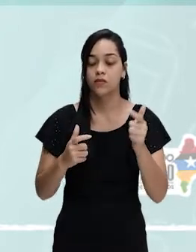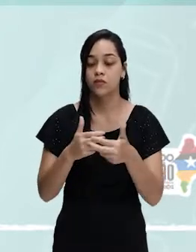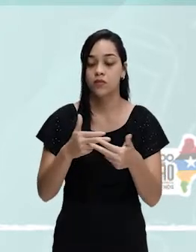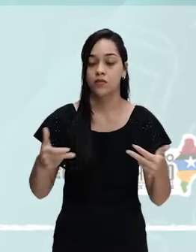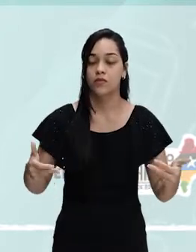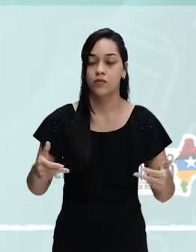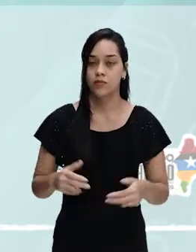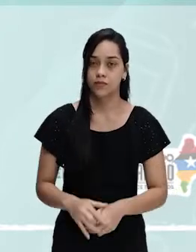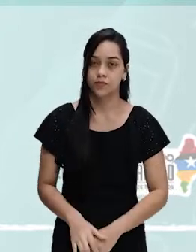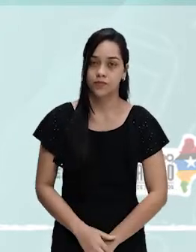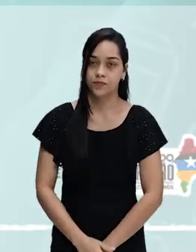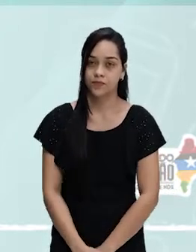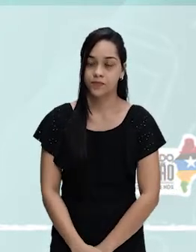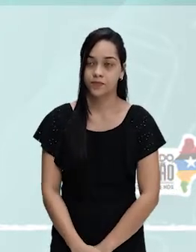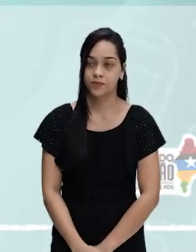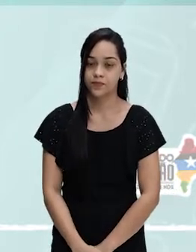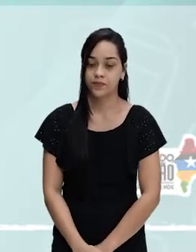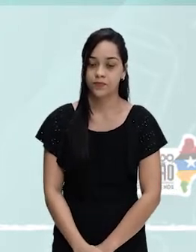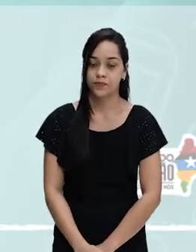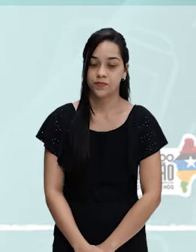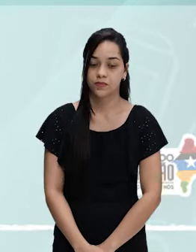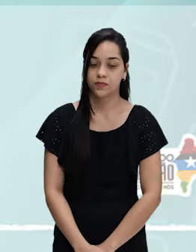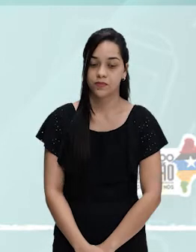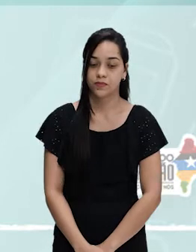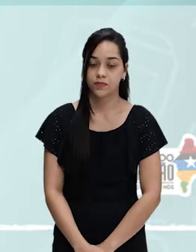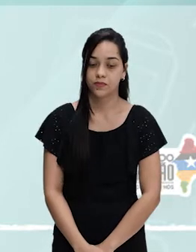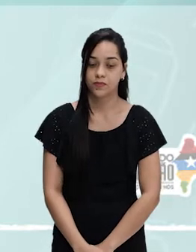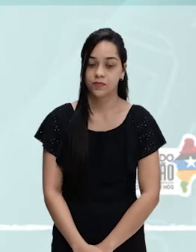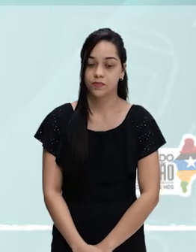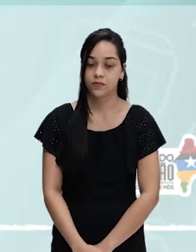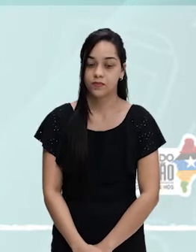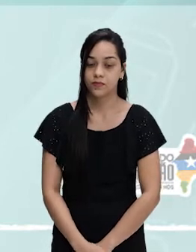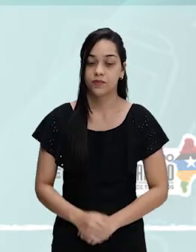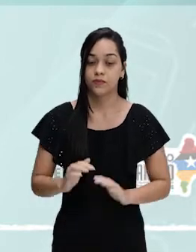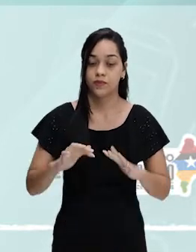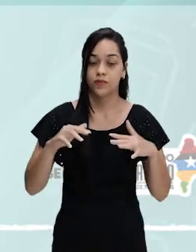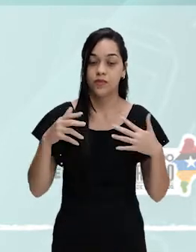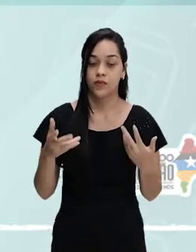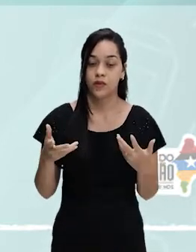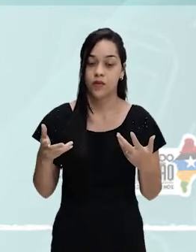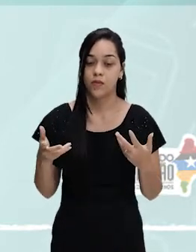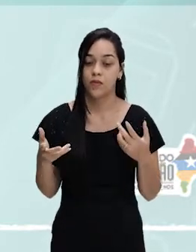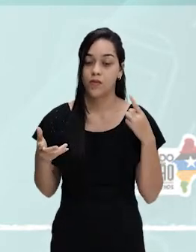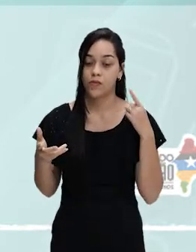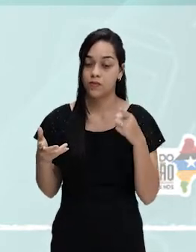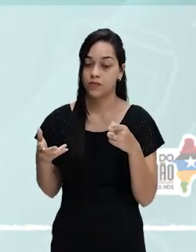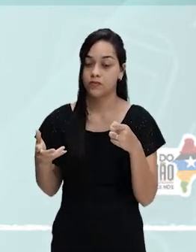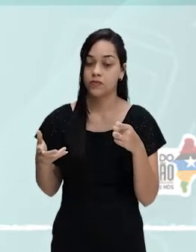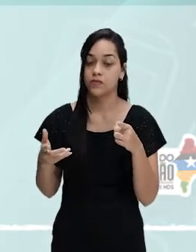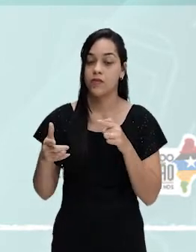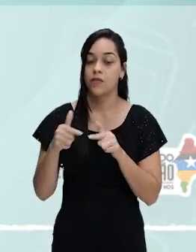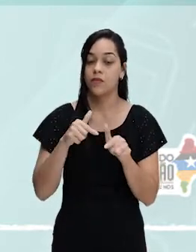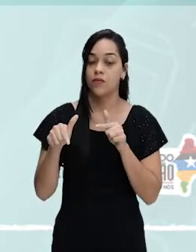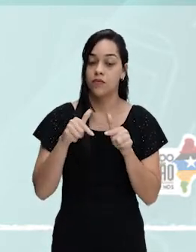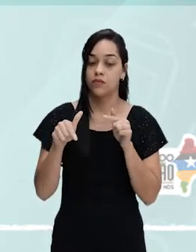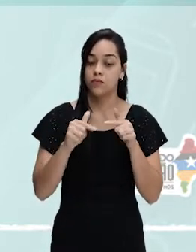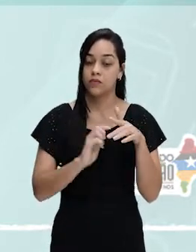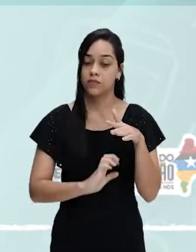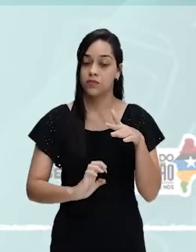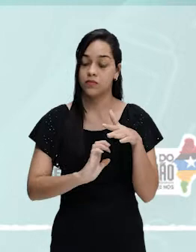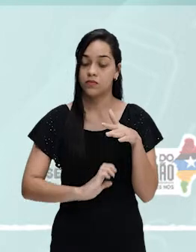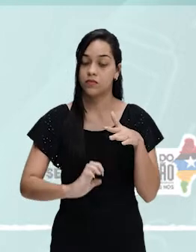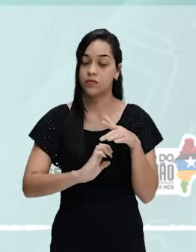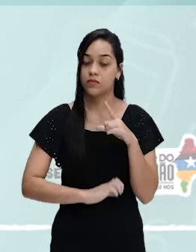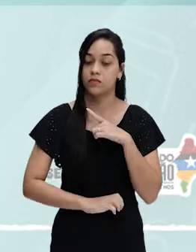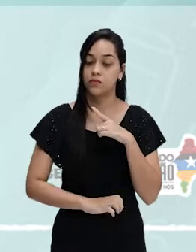sob a dependência de outra coisa. Então, se você trabalha numa empresa e